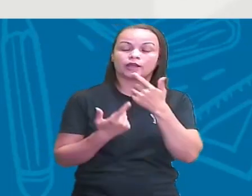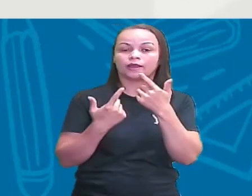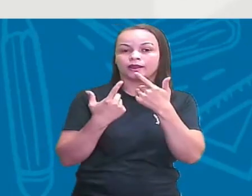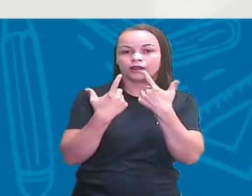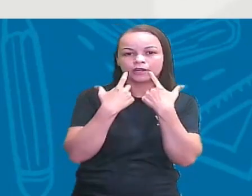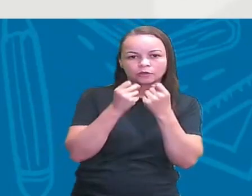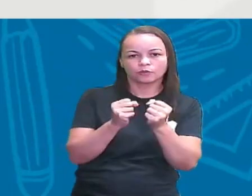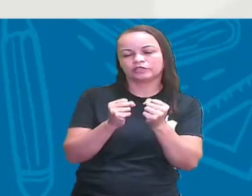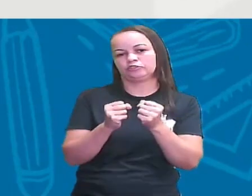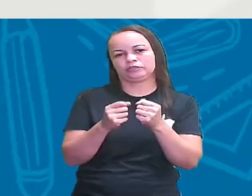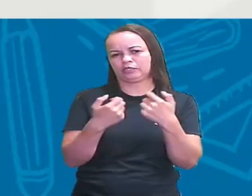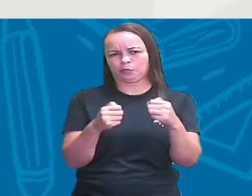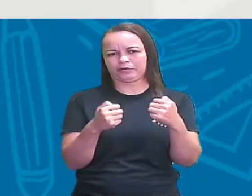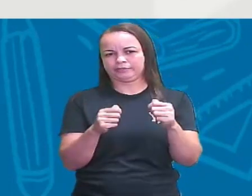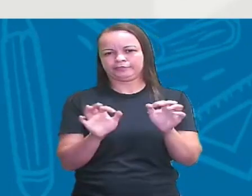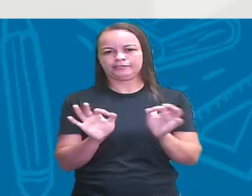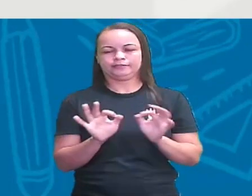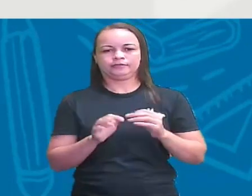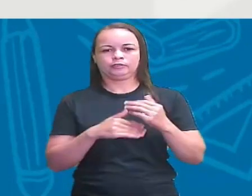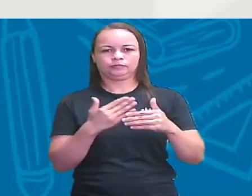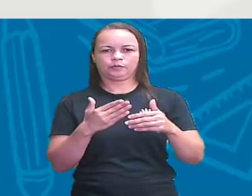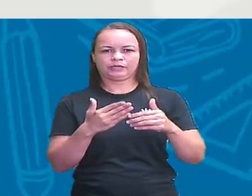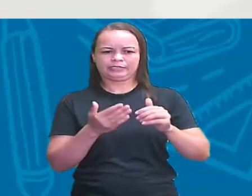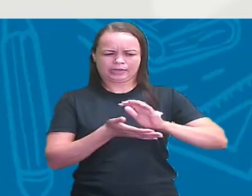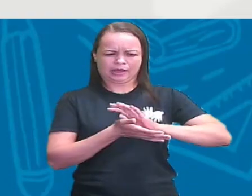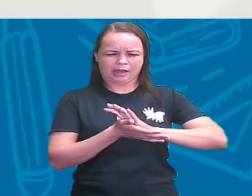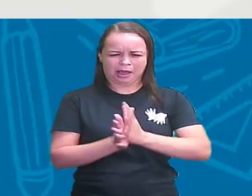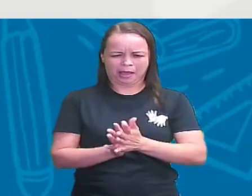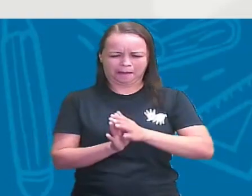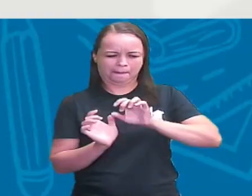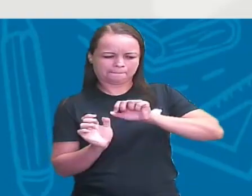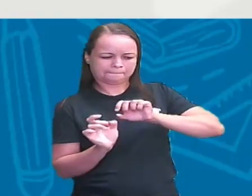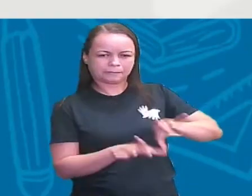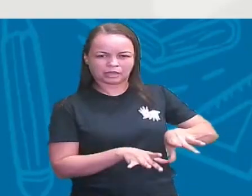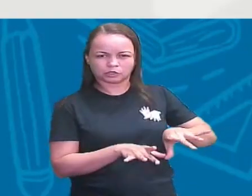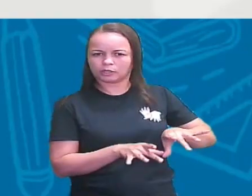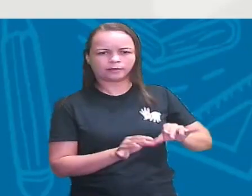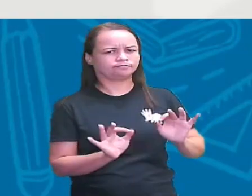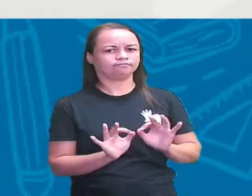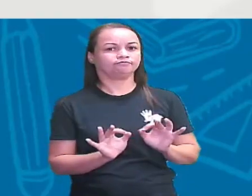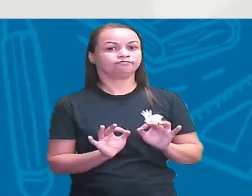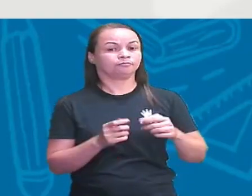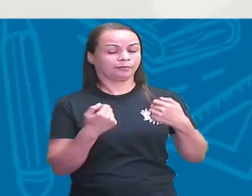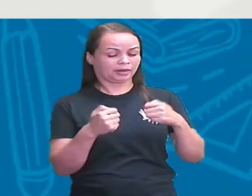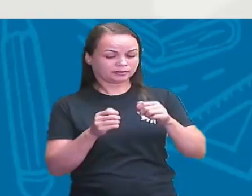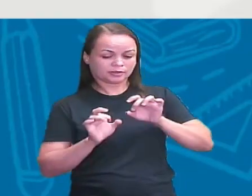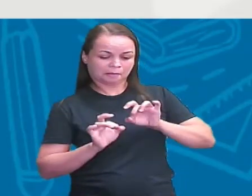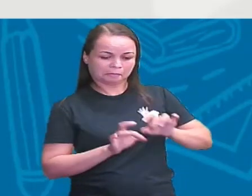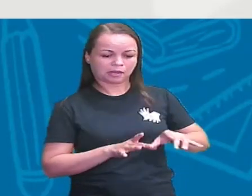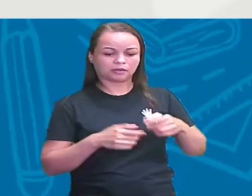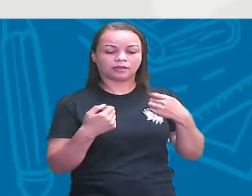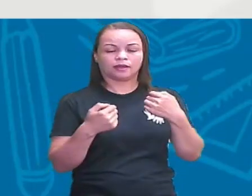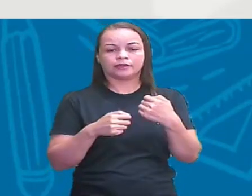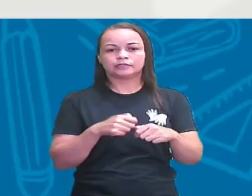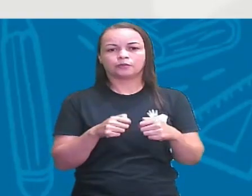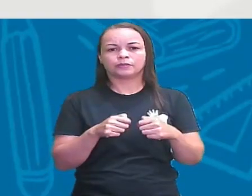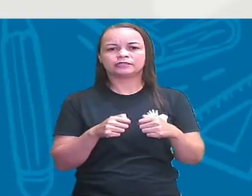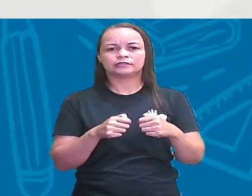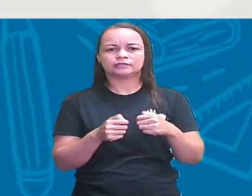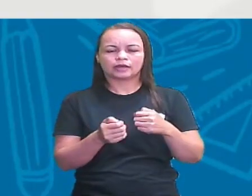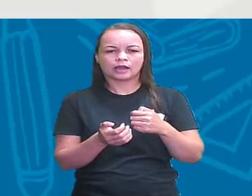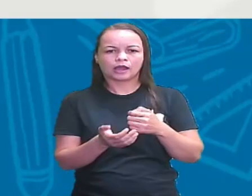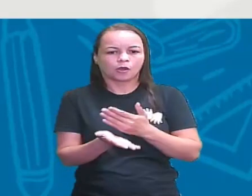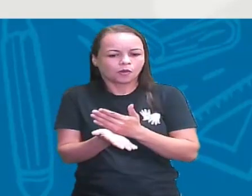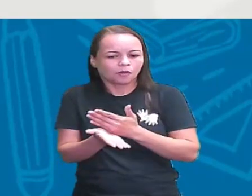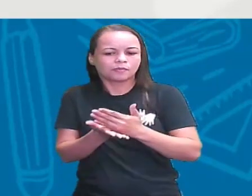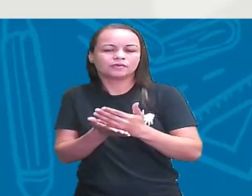não deve ser alimentado. A gente precisa abandonar isso, não é? E isso precisa começar, obviamente, a